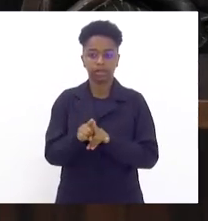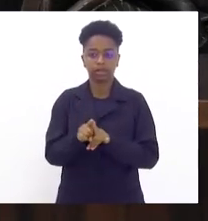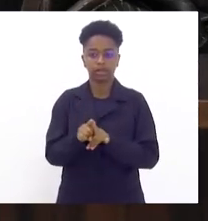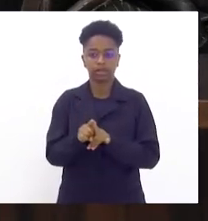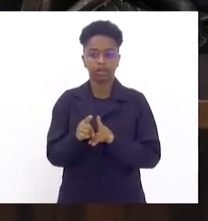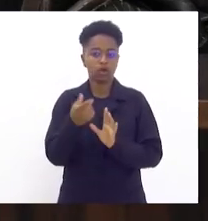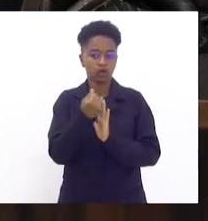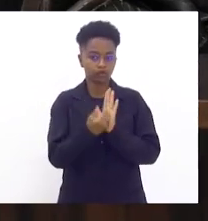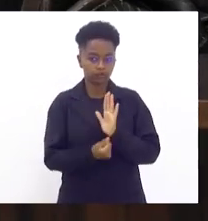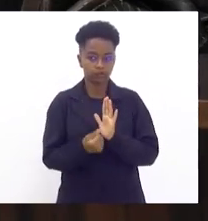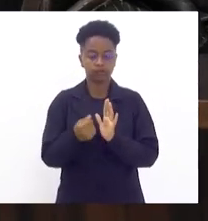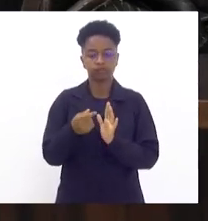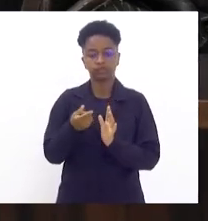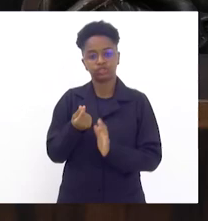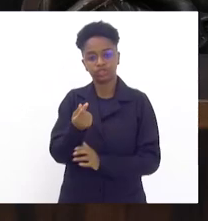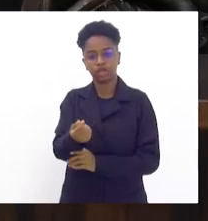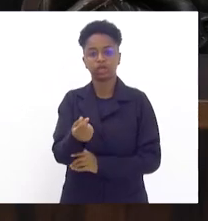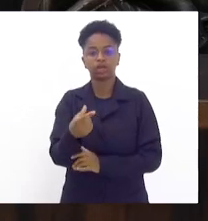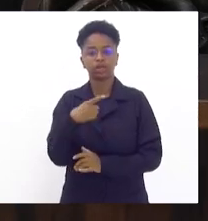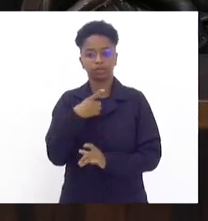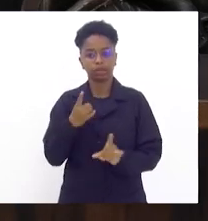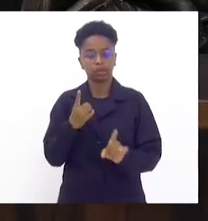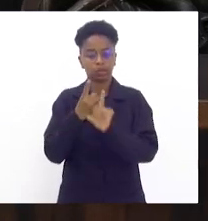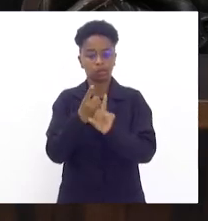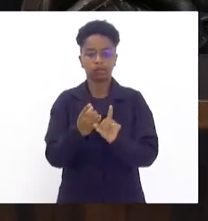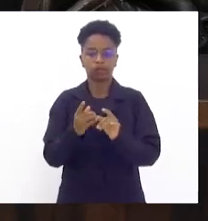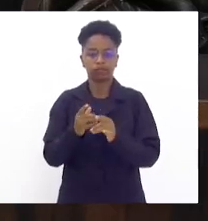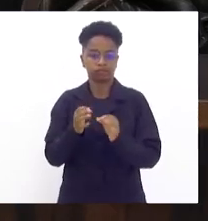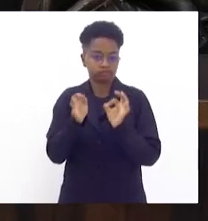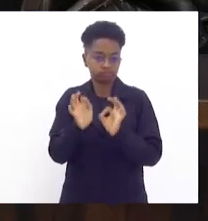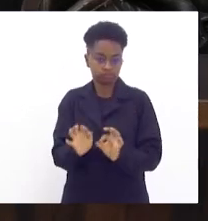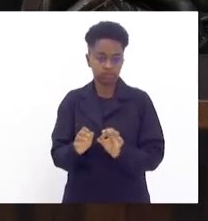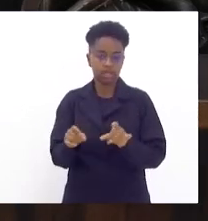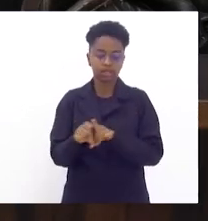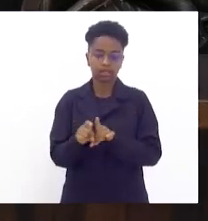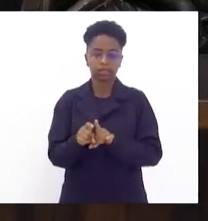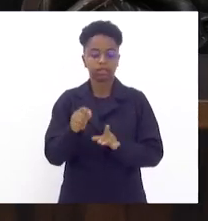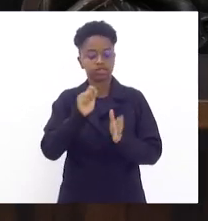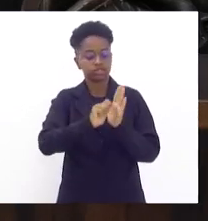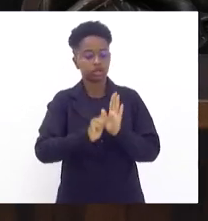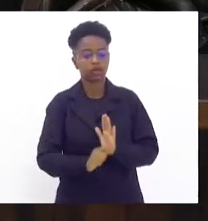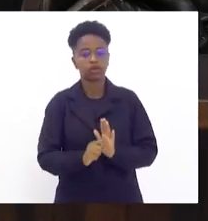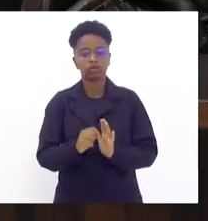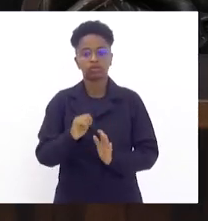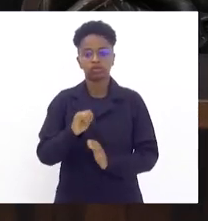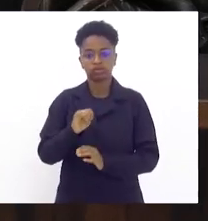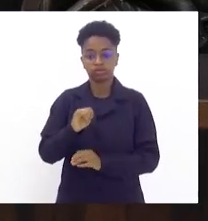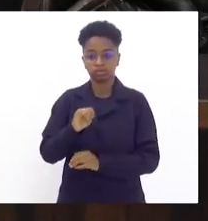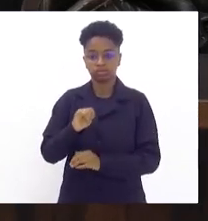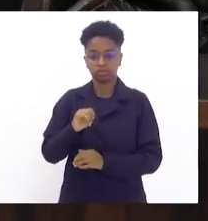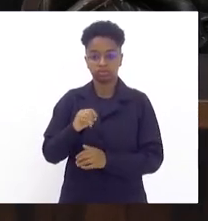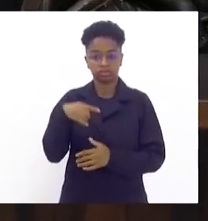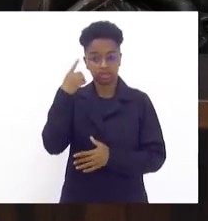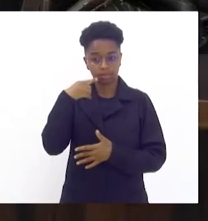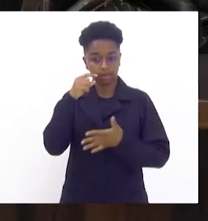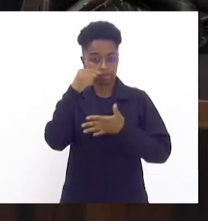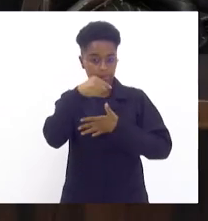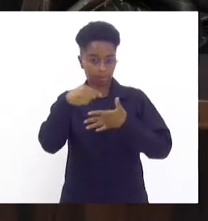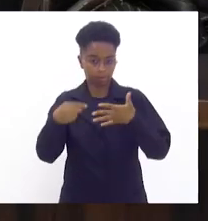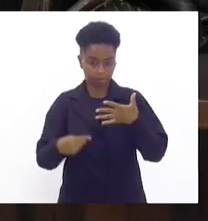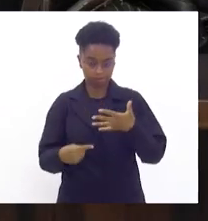Finanças, Fiscalização Financeira e Controle, favorável. Relator, deputado Jorge Felipe Neto, Marta Rocha, Carlos Macedo, Luiz